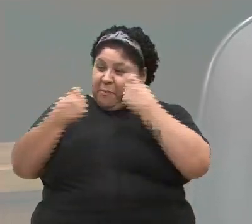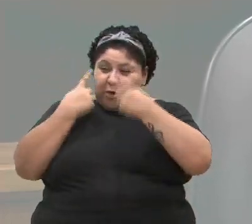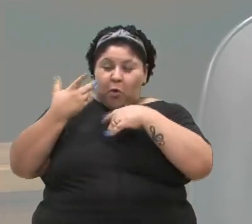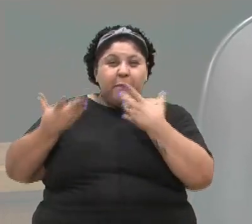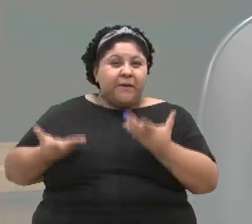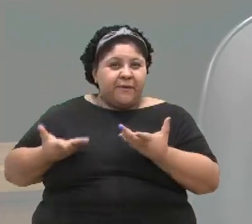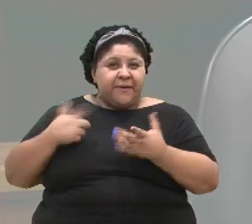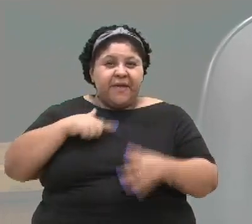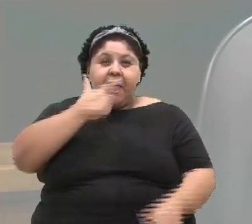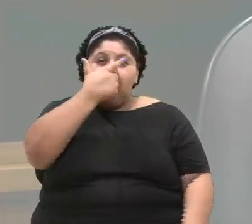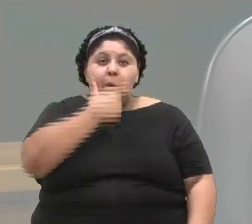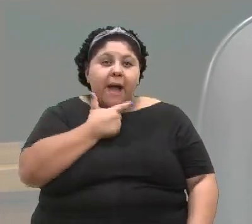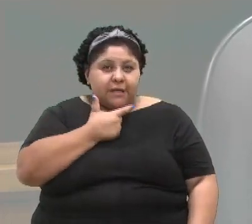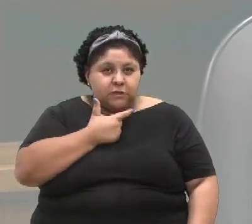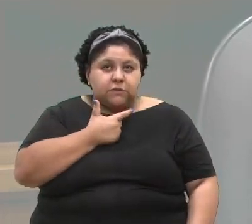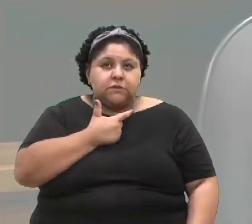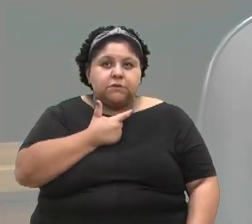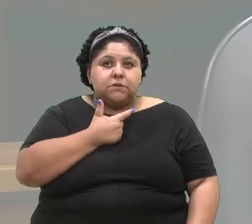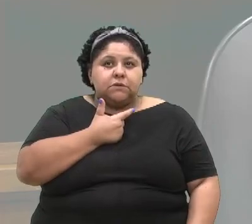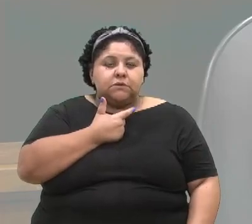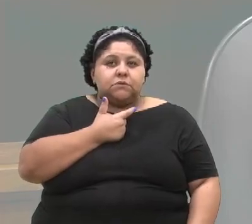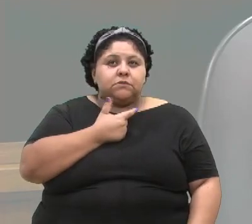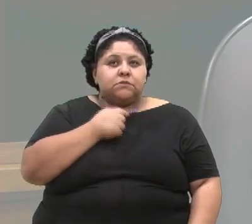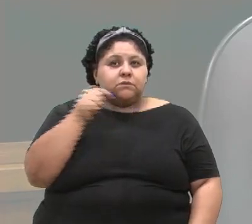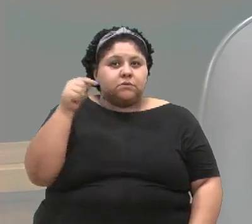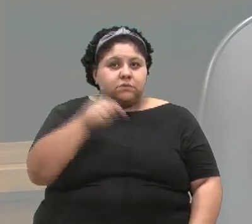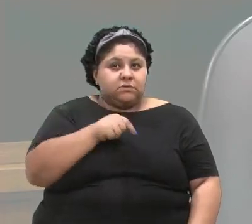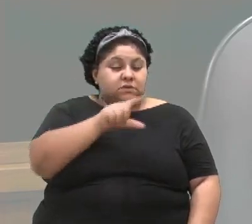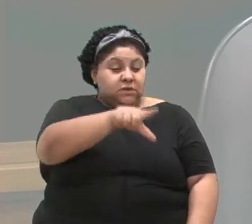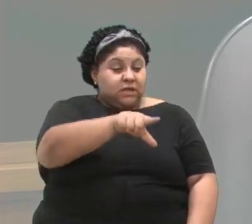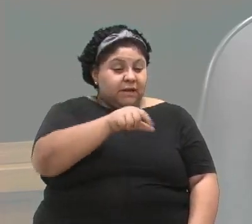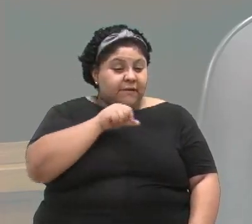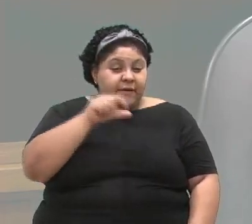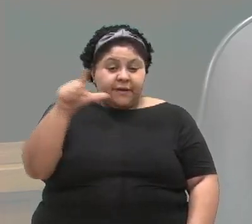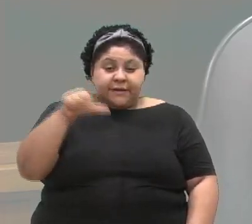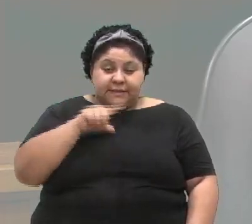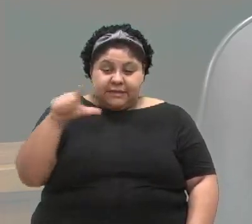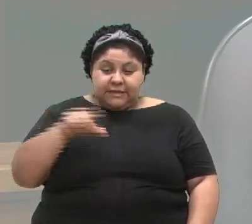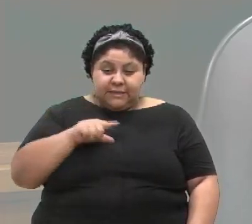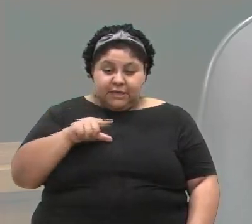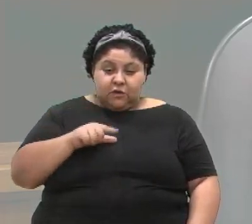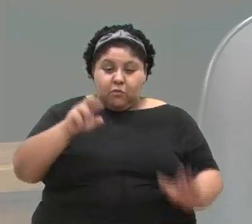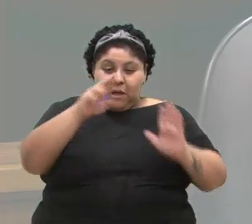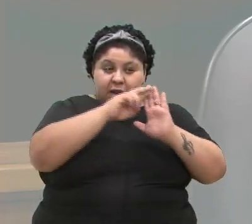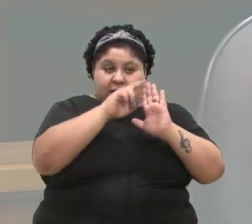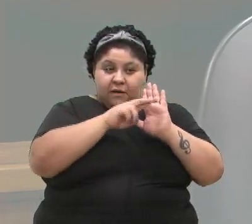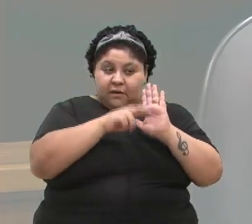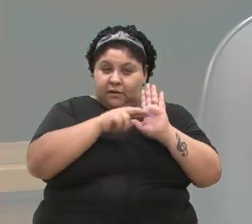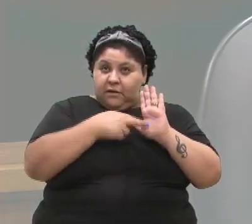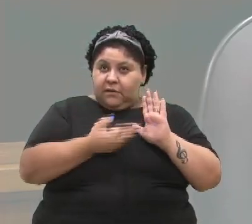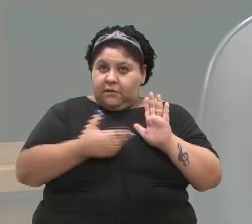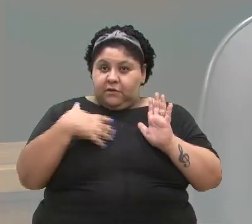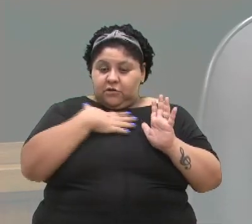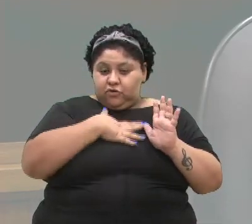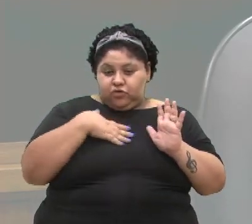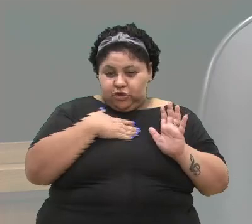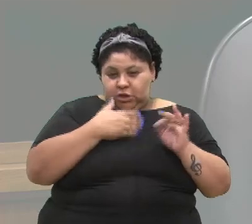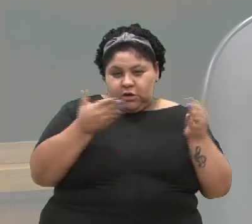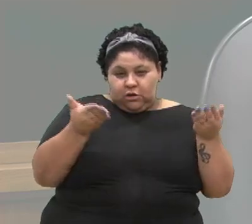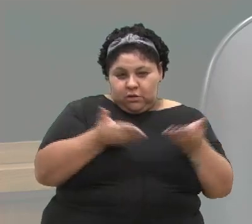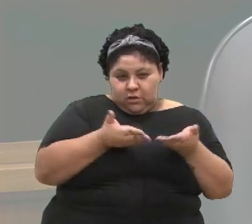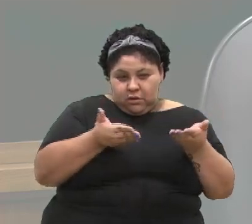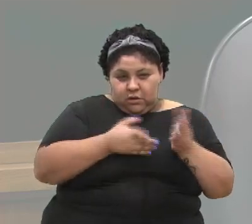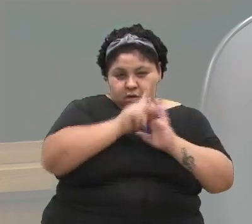Então, eu acho que esta alternativa de ter alguma regulamentação, seja da forma como está sendo feita